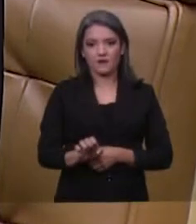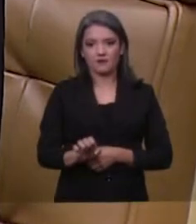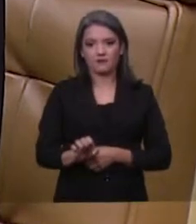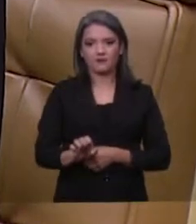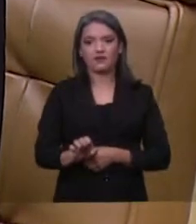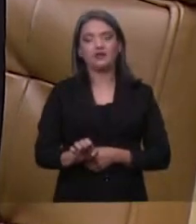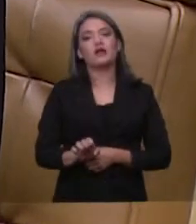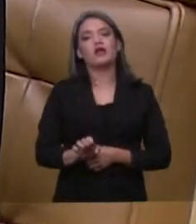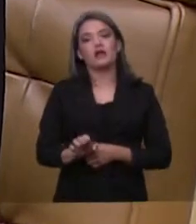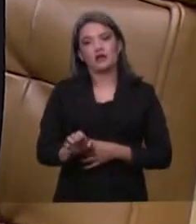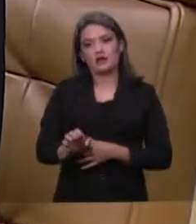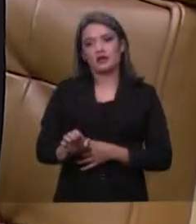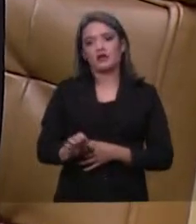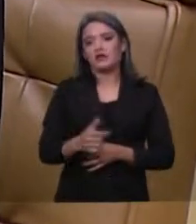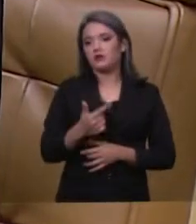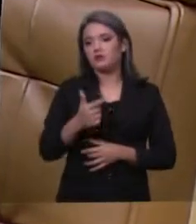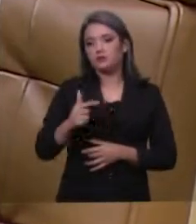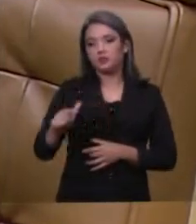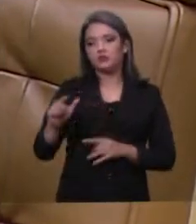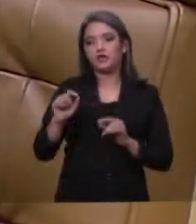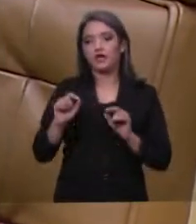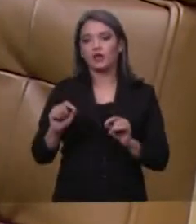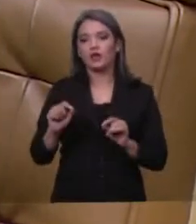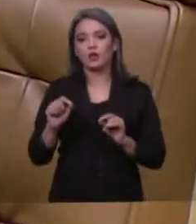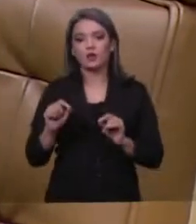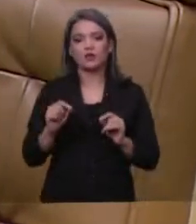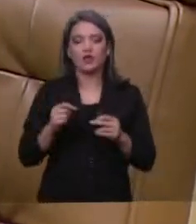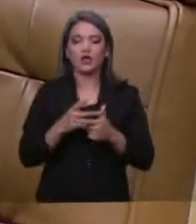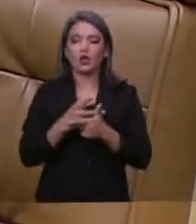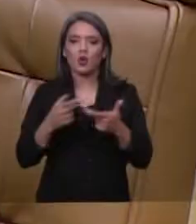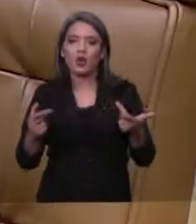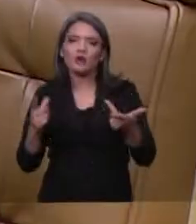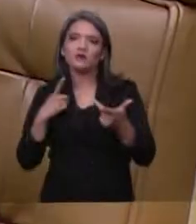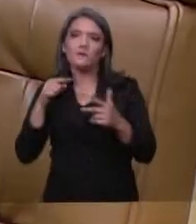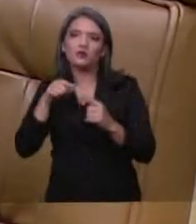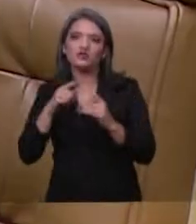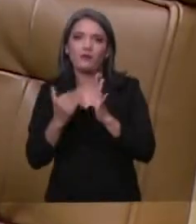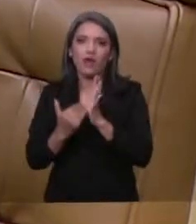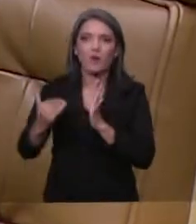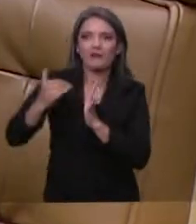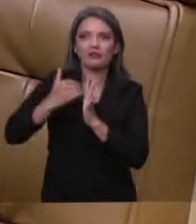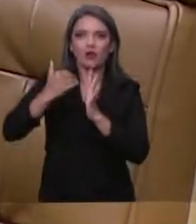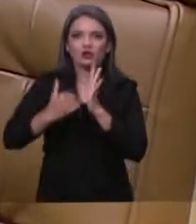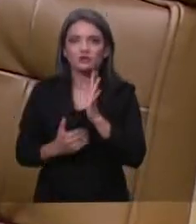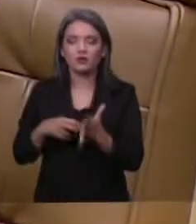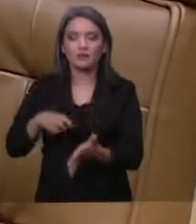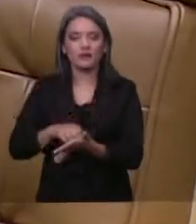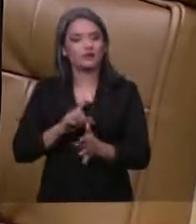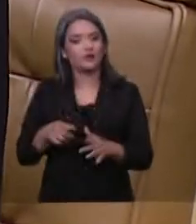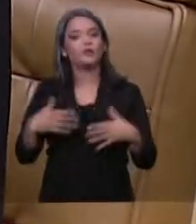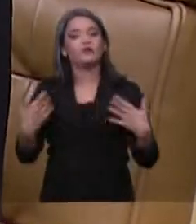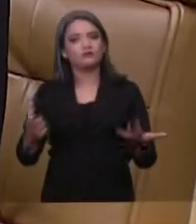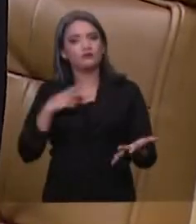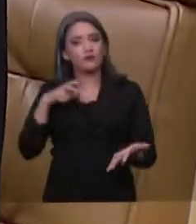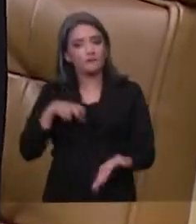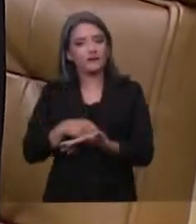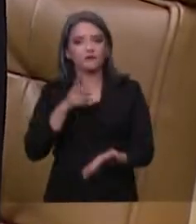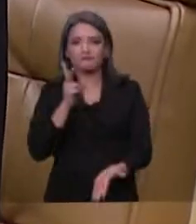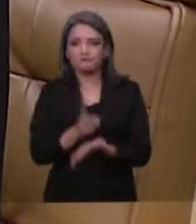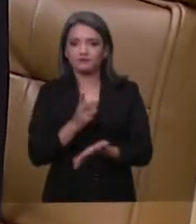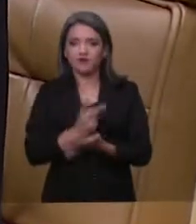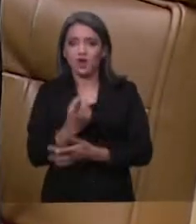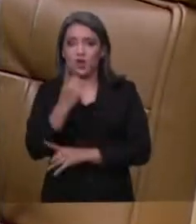Na terceira fase da aplicação da pena, não vislumbra a presença de qualquer causa de diminuição ou aumento, razão pela qual fixo a pena definitivamente